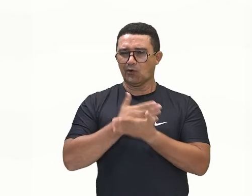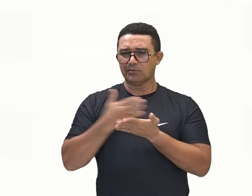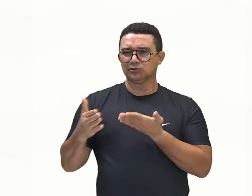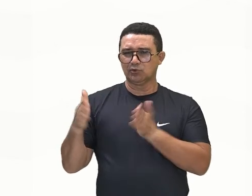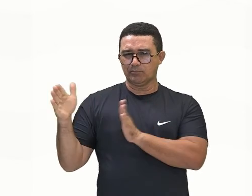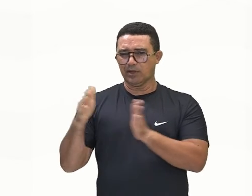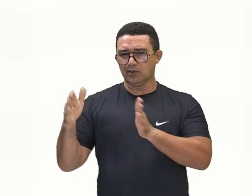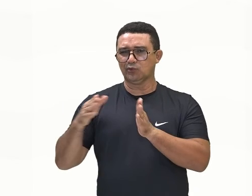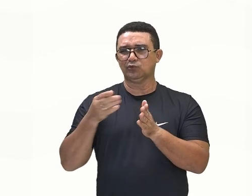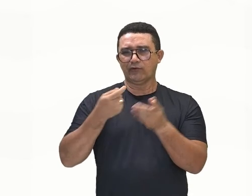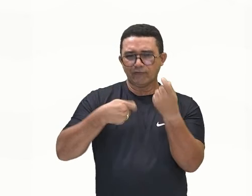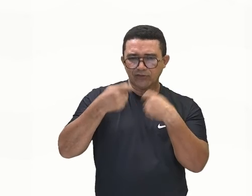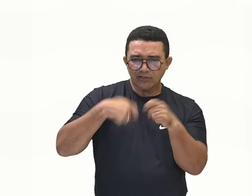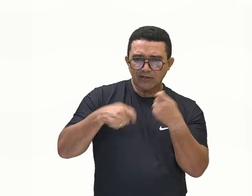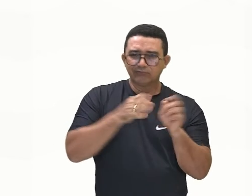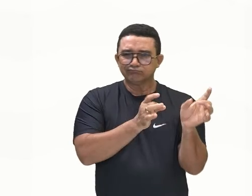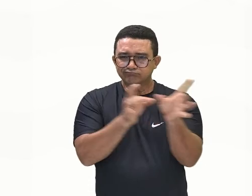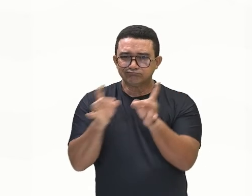atividades itinerantes, eles puderam